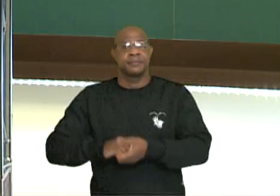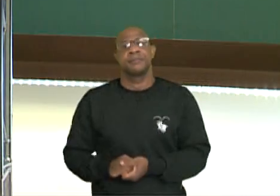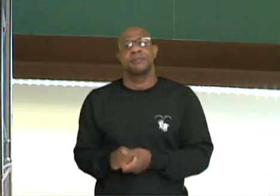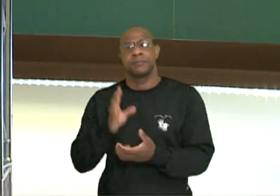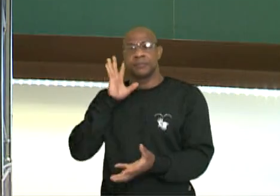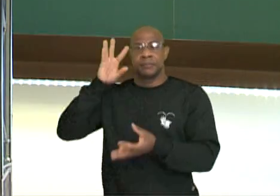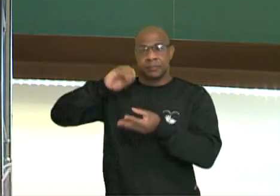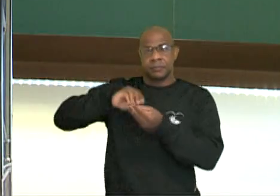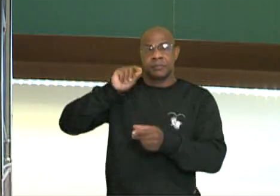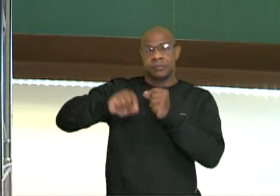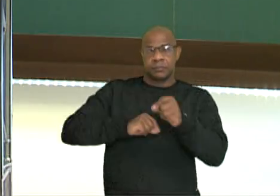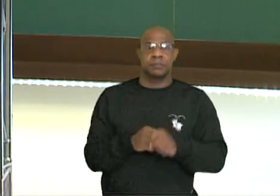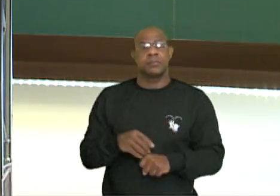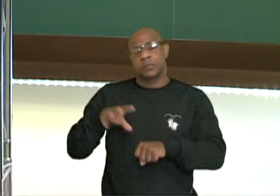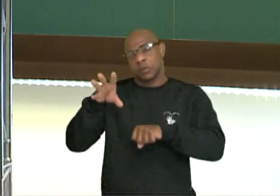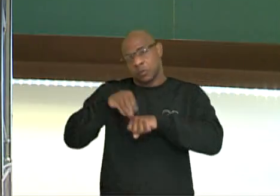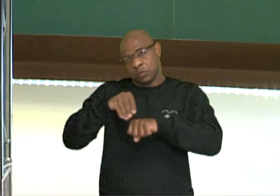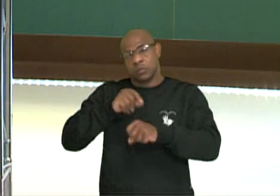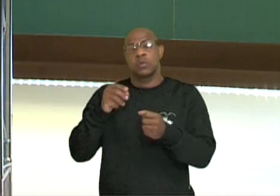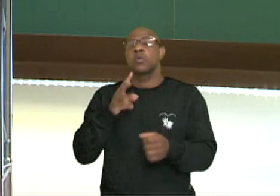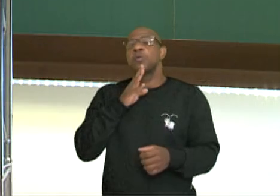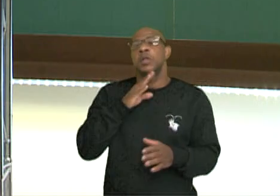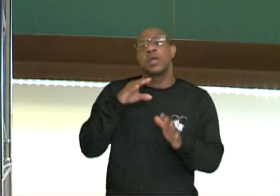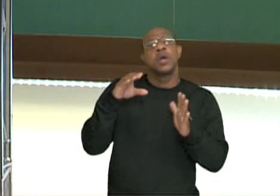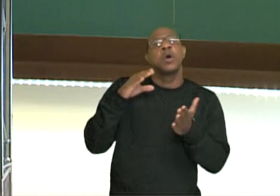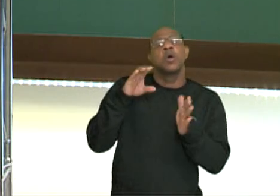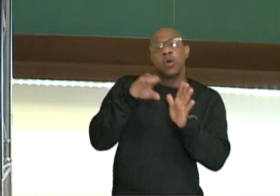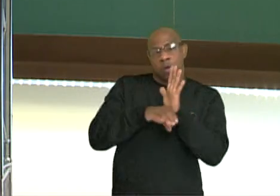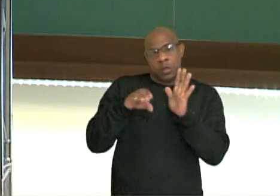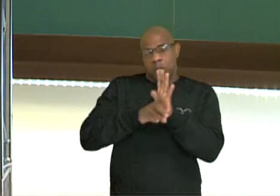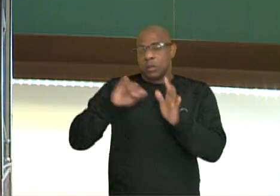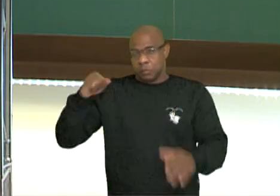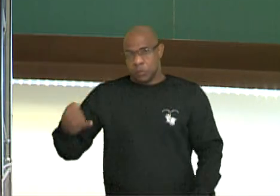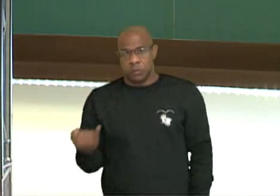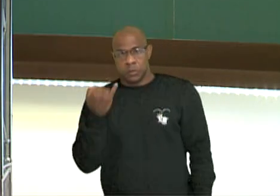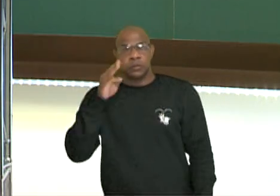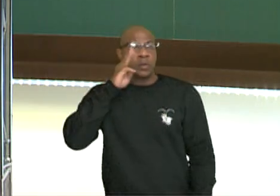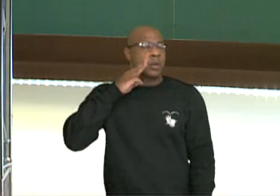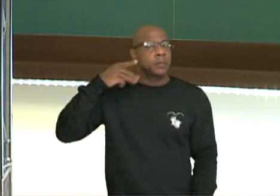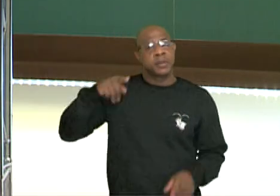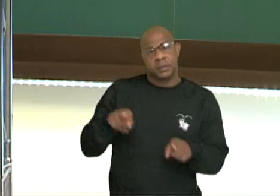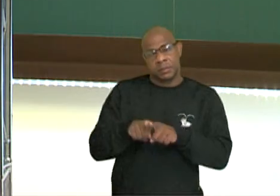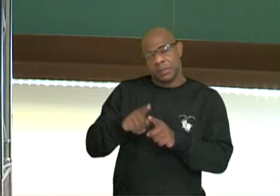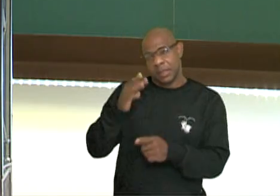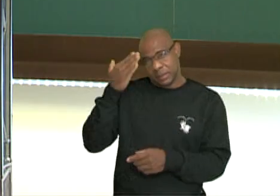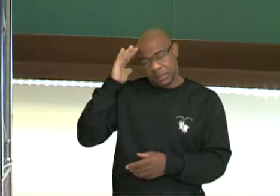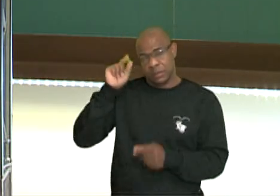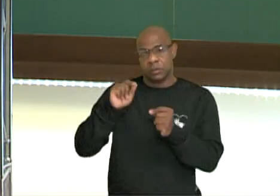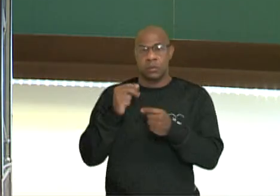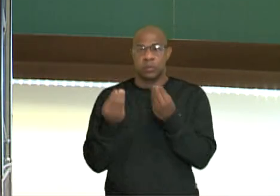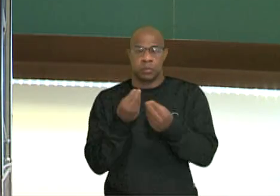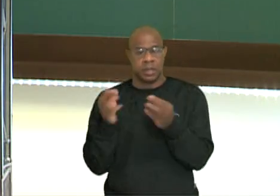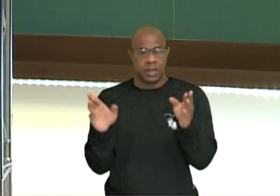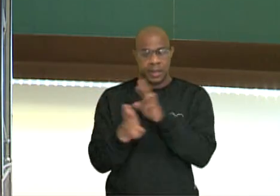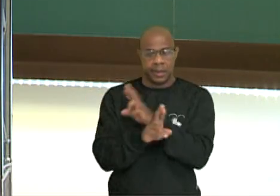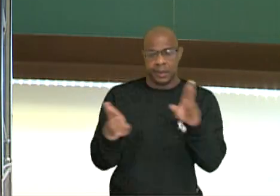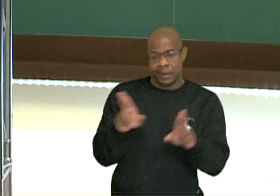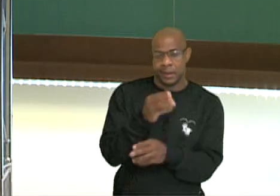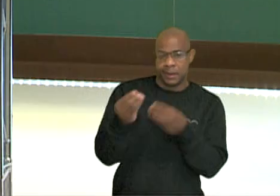Retomando então, nós conhecemos alguns dos conceitos super importantes aqui do Karl Marx para entender as relações de produção e